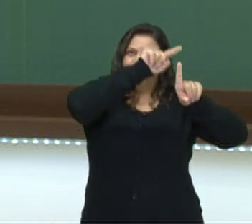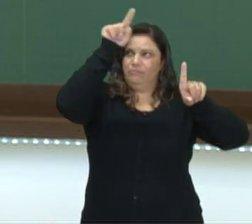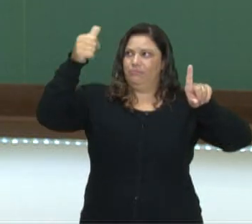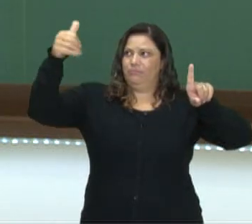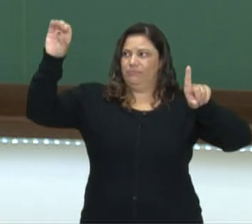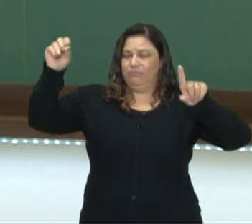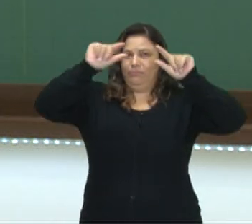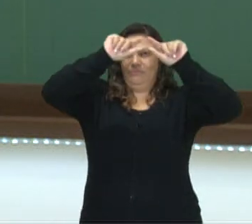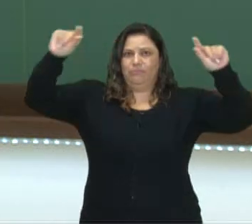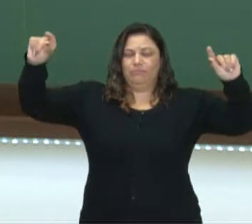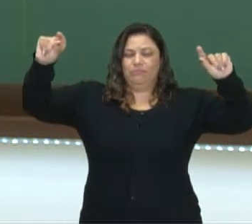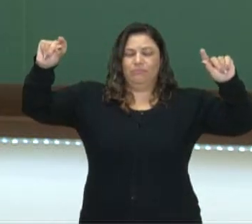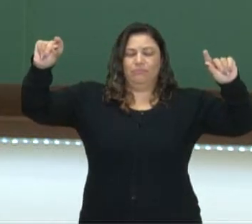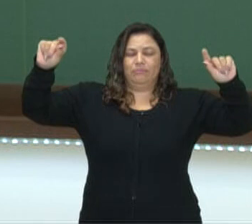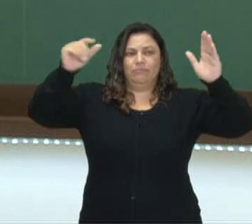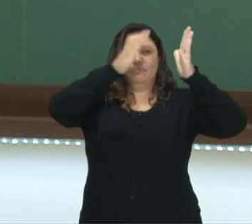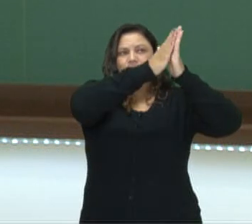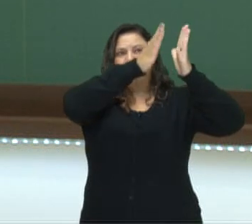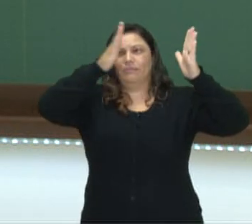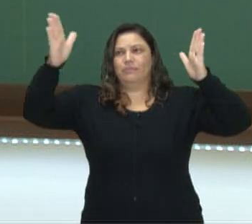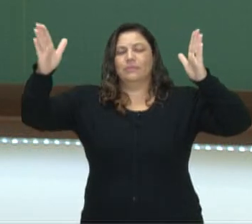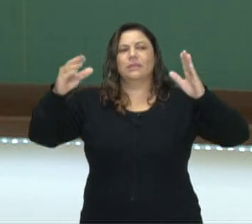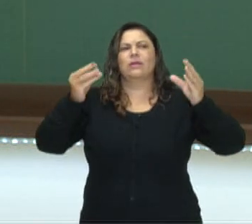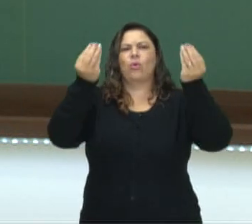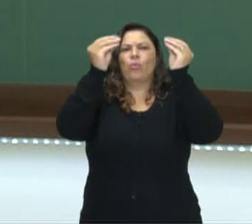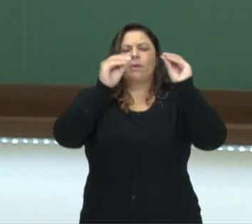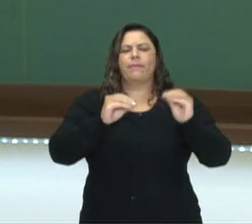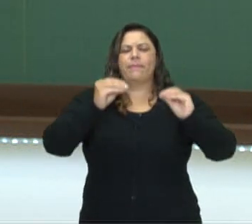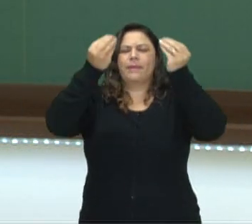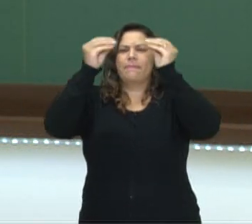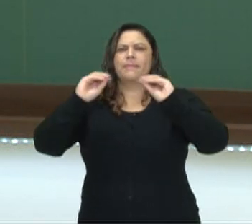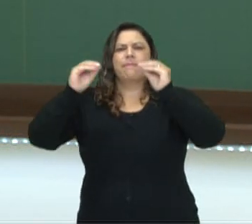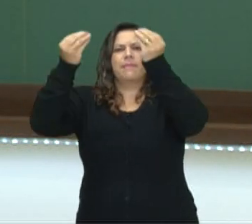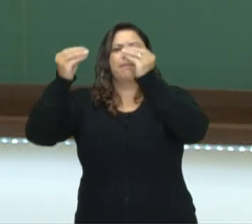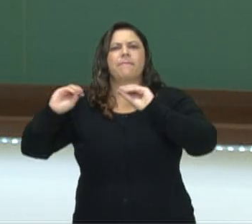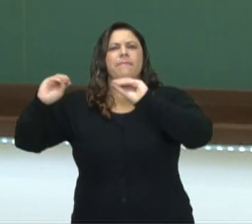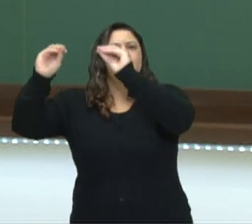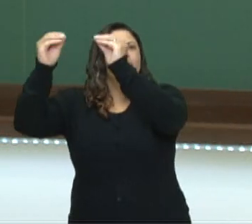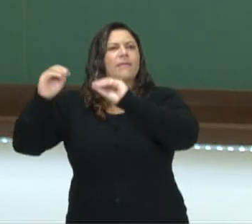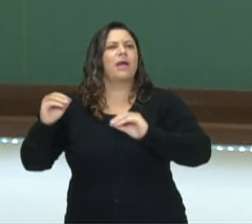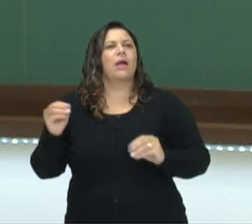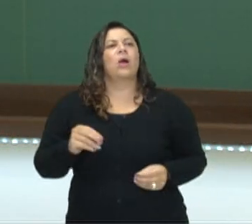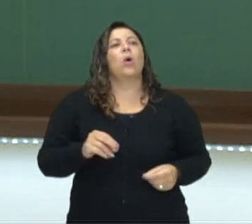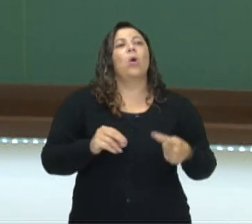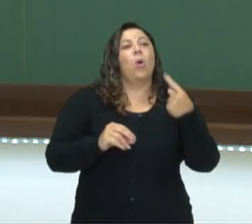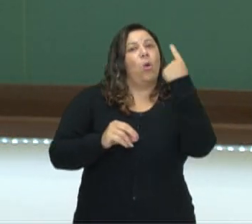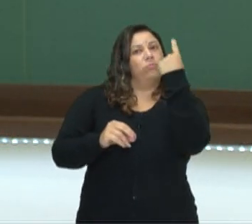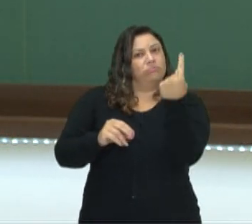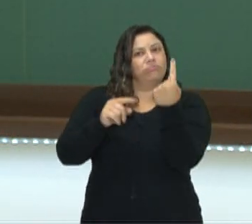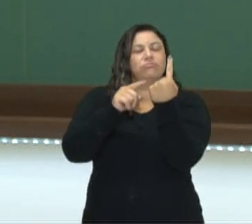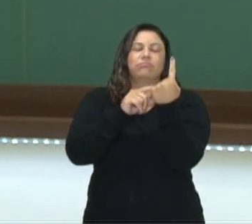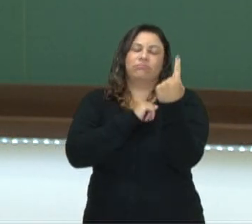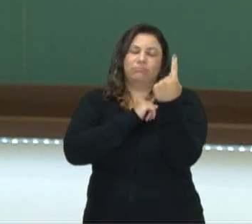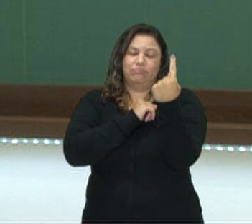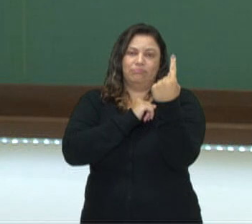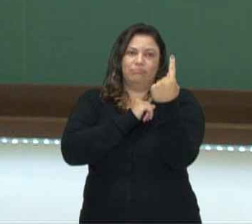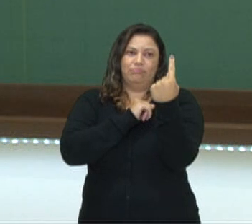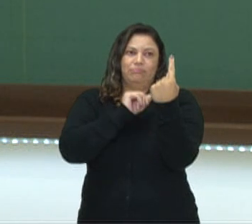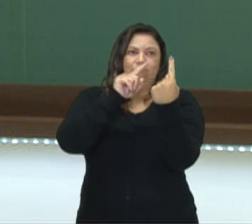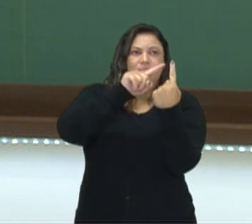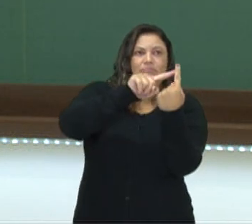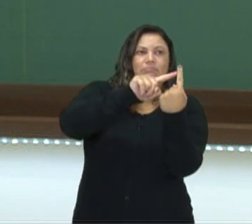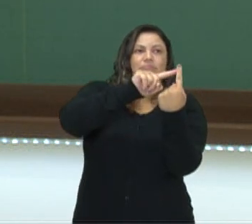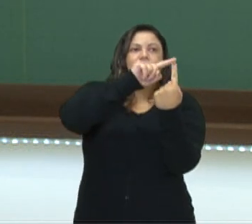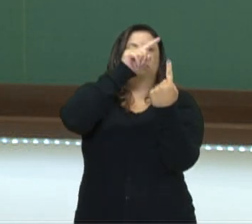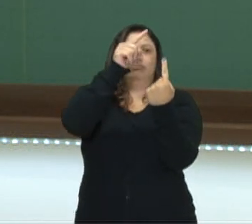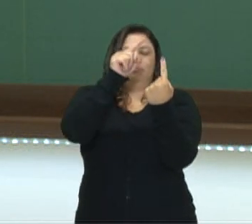o 10. Como é que eu preencho? Esse quadrinho aqui equivale a 1 vezes 1, ó. Esse quadrinho